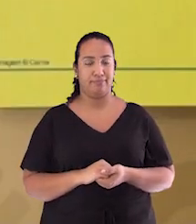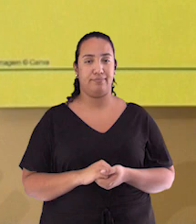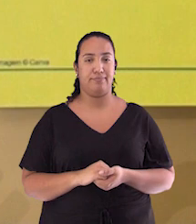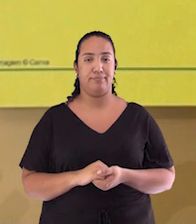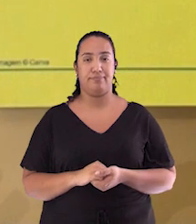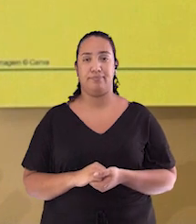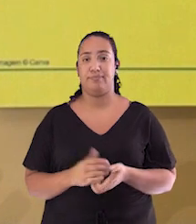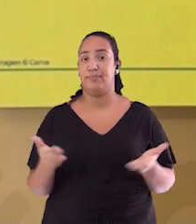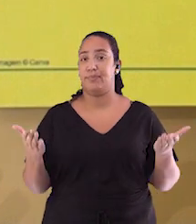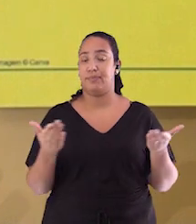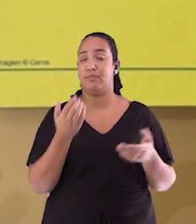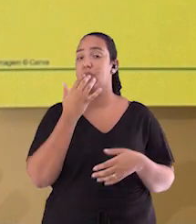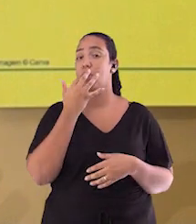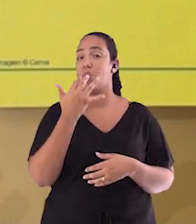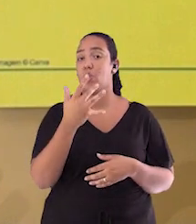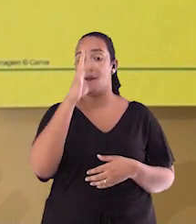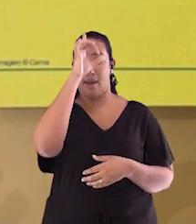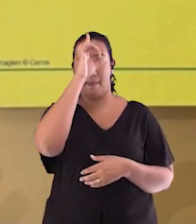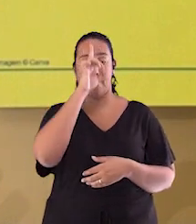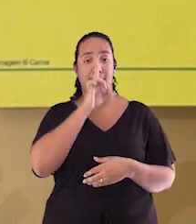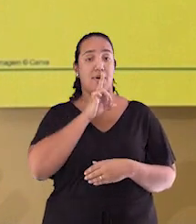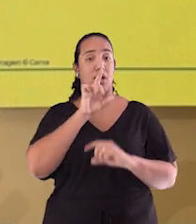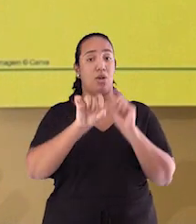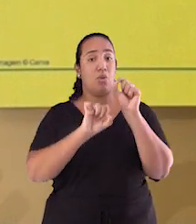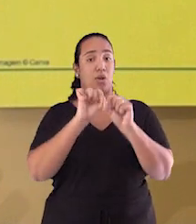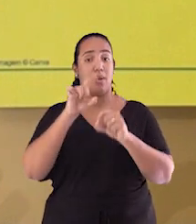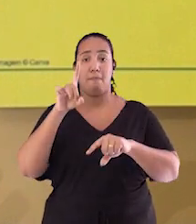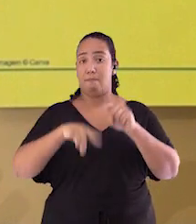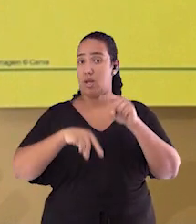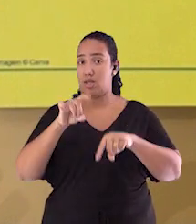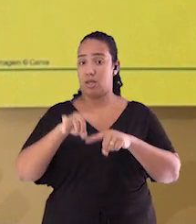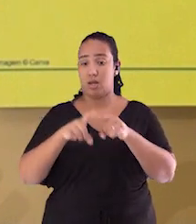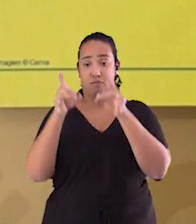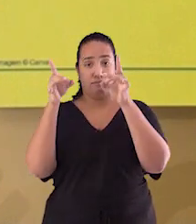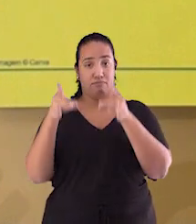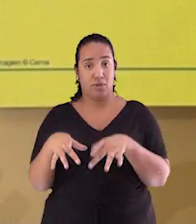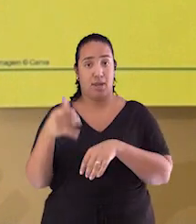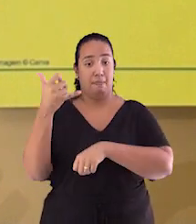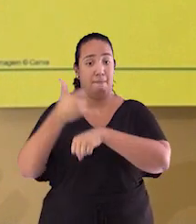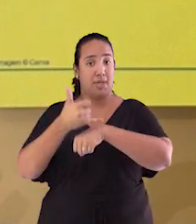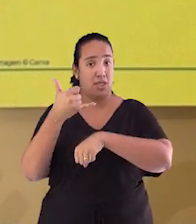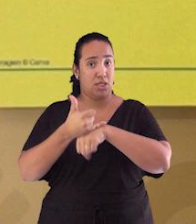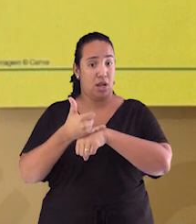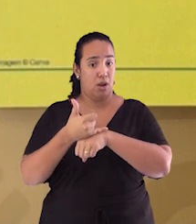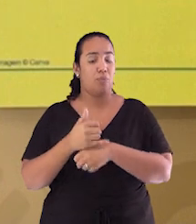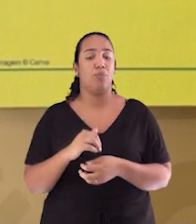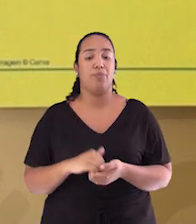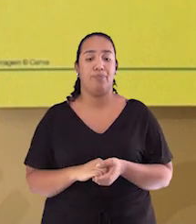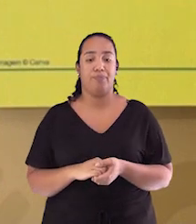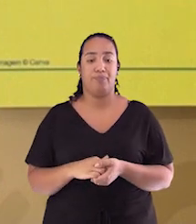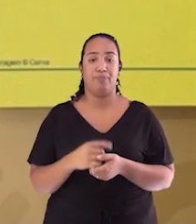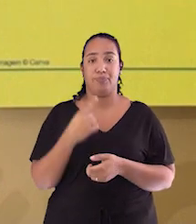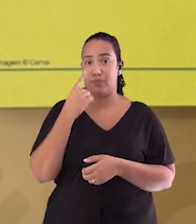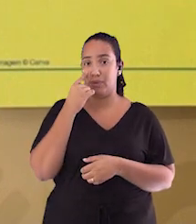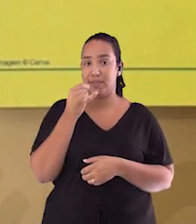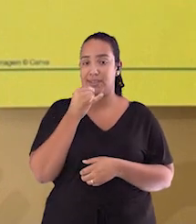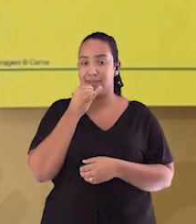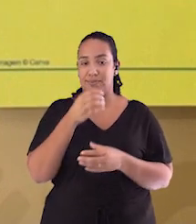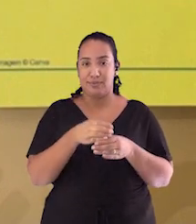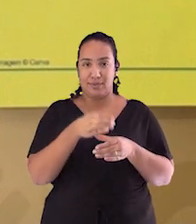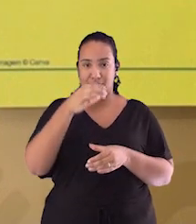A cor amarela são os resíduos descartados que são metálicos e metais, como os